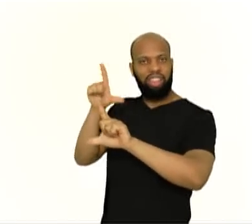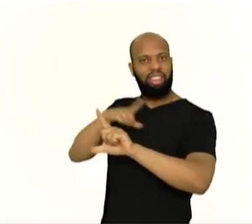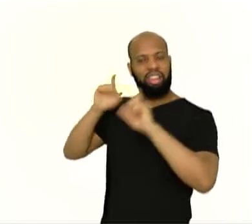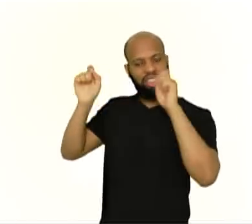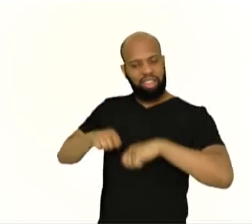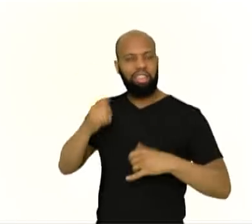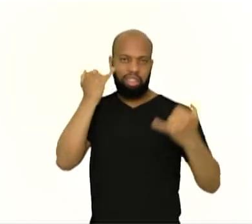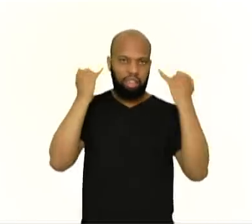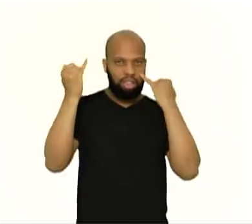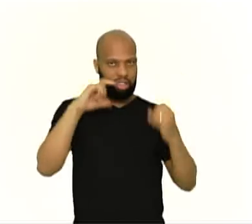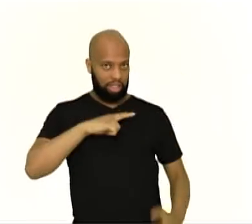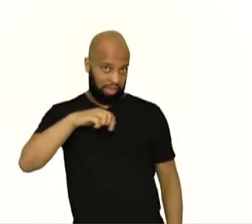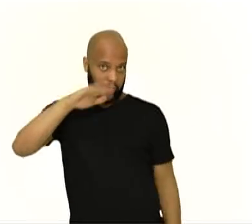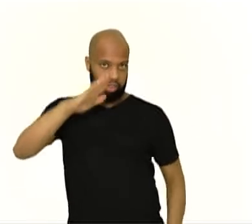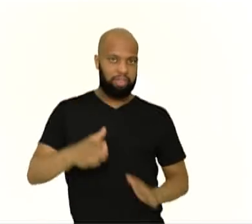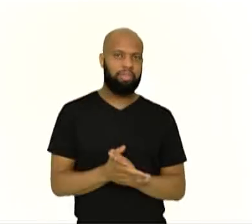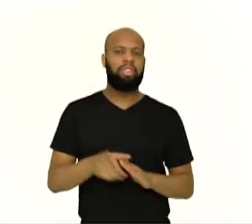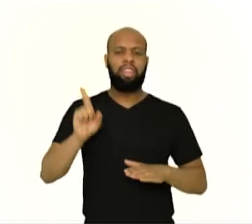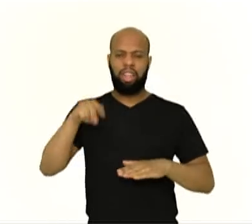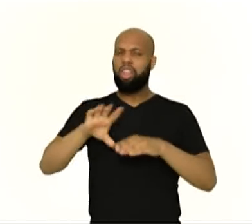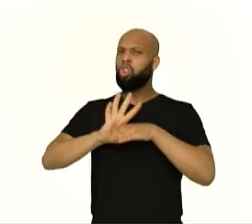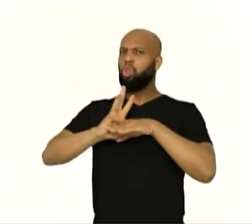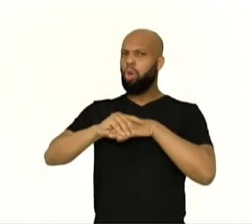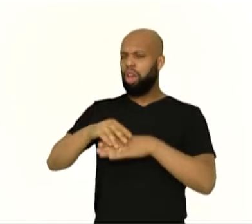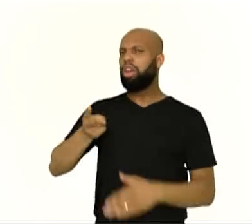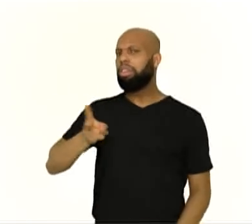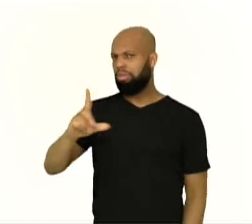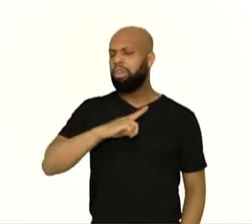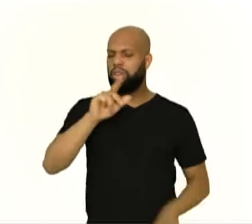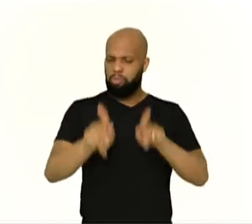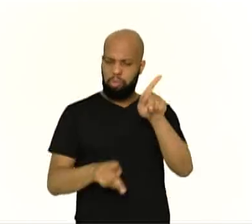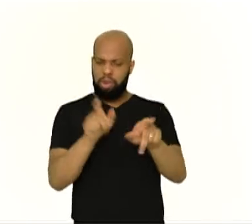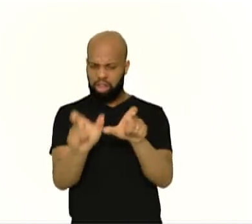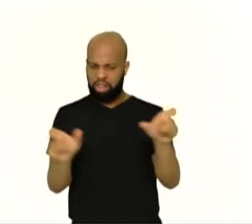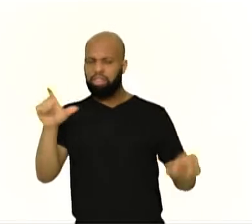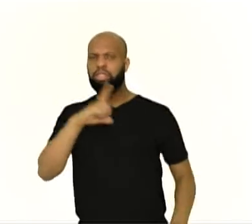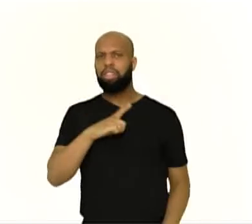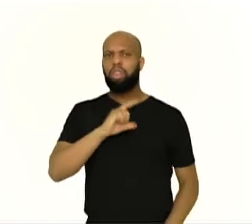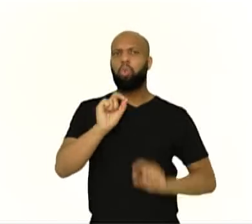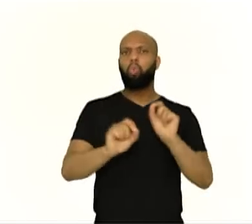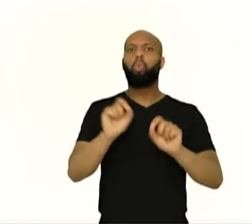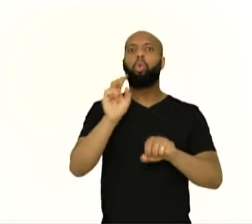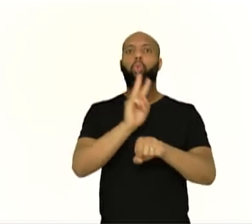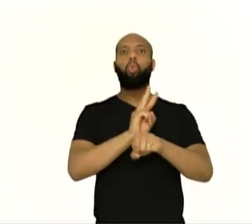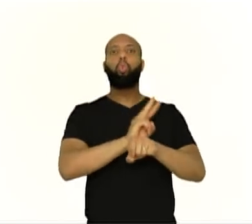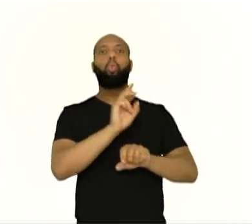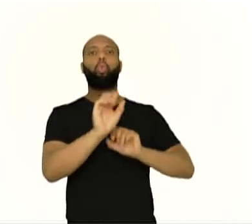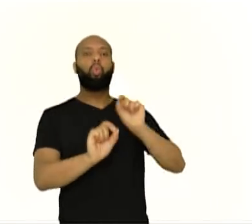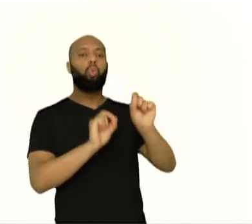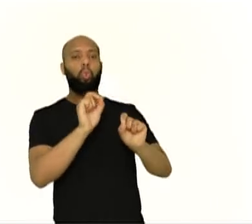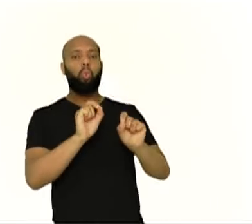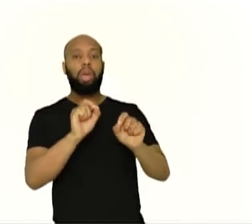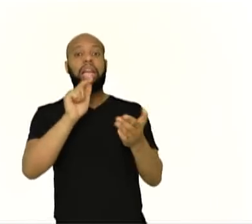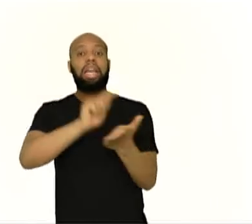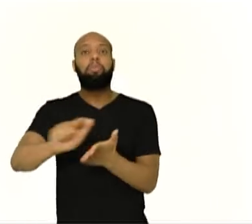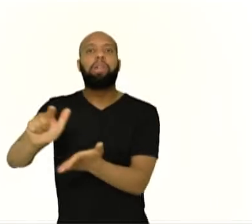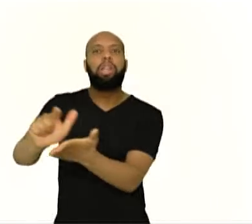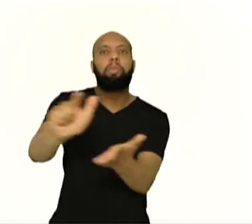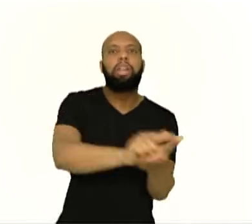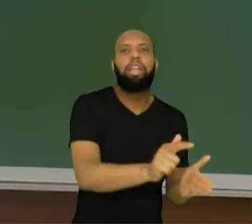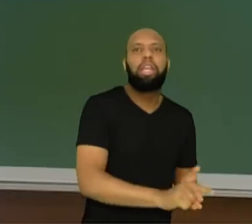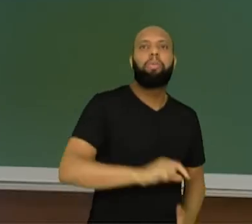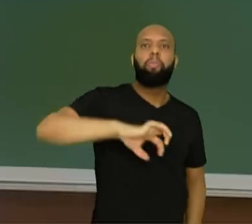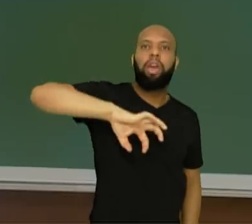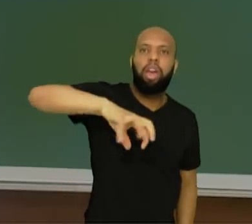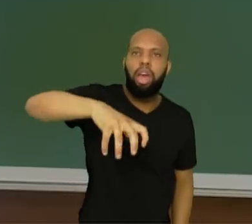mais informações. E é uma doença muito comum na nossa população. O que a gente tem que ter cuidado? Higiene, saneamento